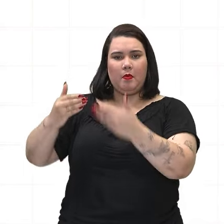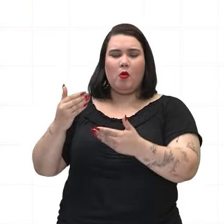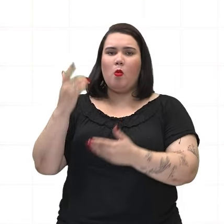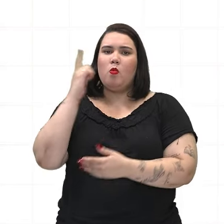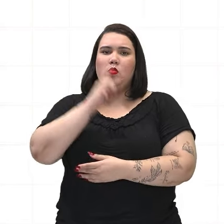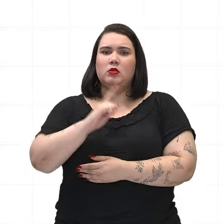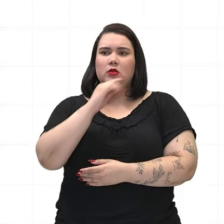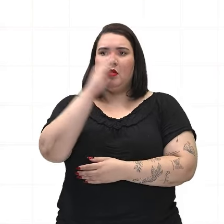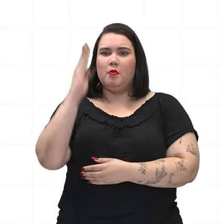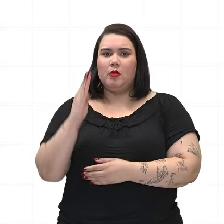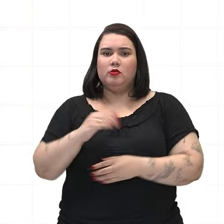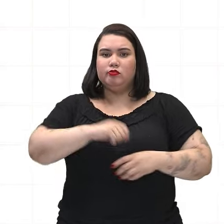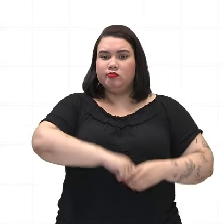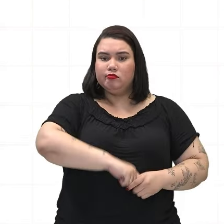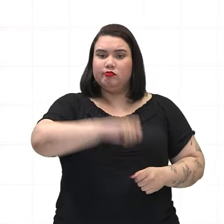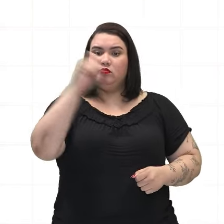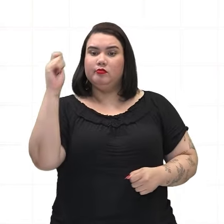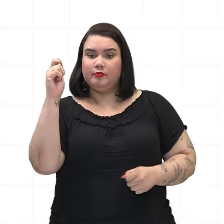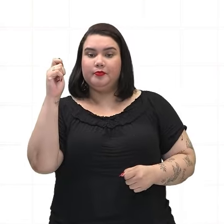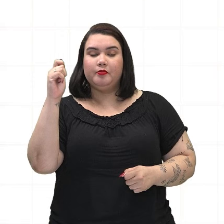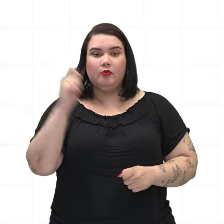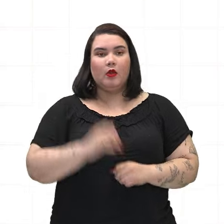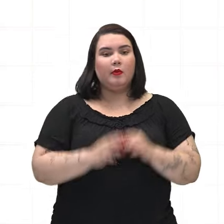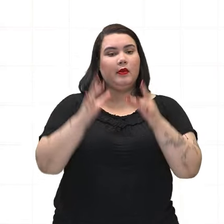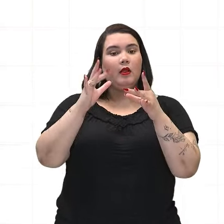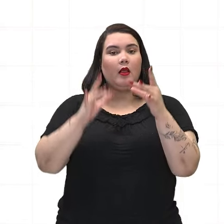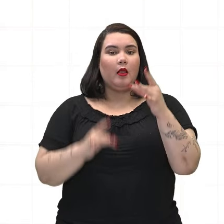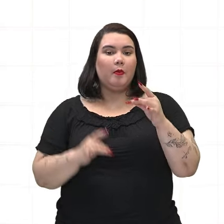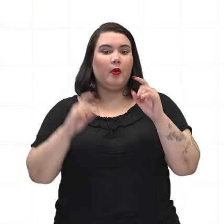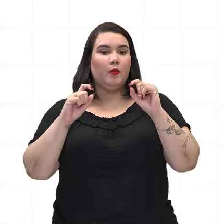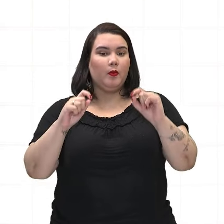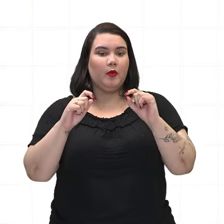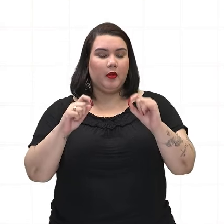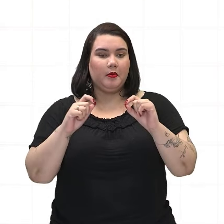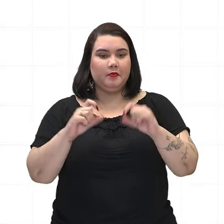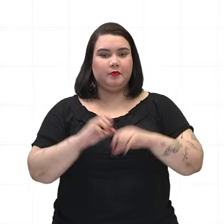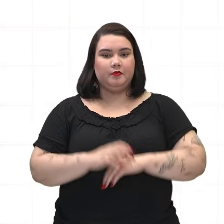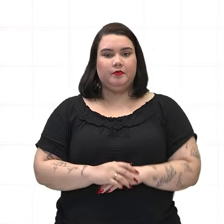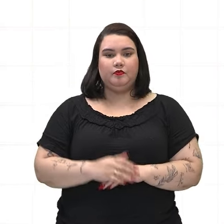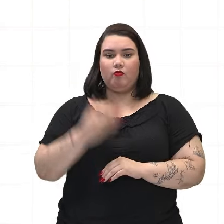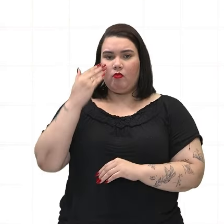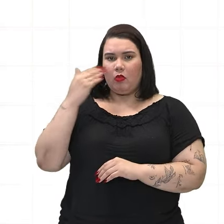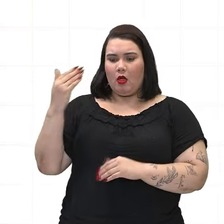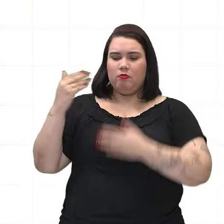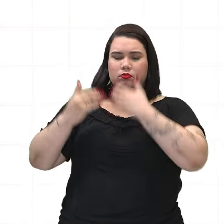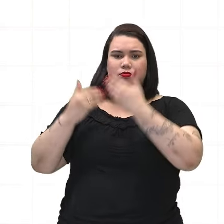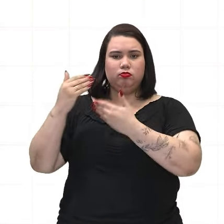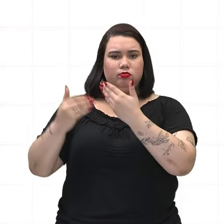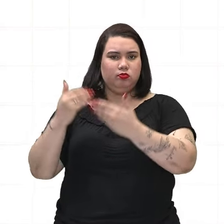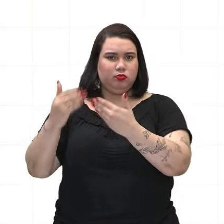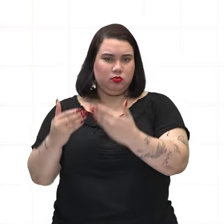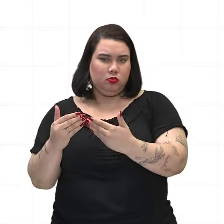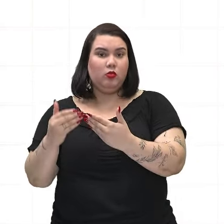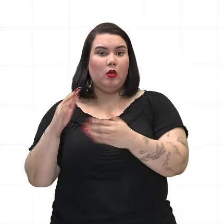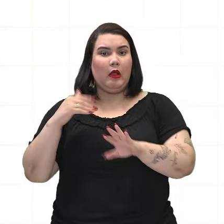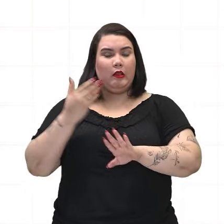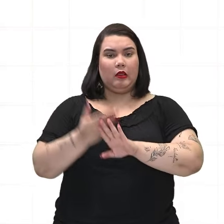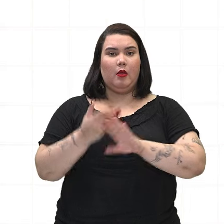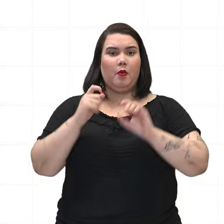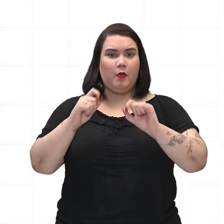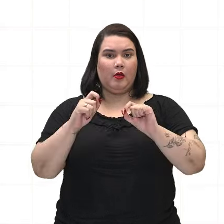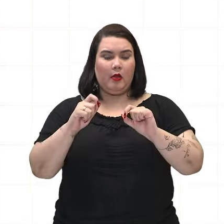do Brasil. E no nosso detalhamento nós vamos verificar o seguinte: os caminhos até a independência do Brasil, e aí,